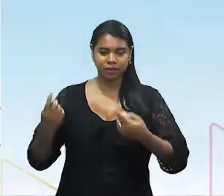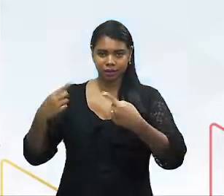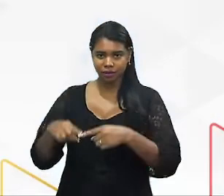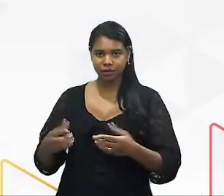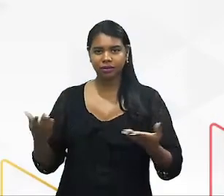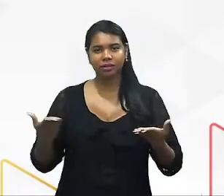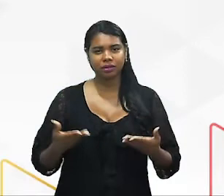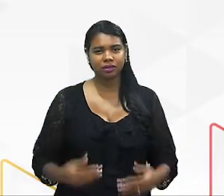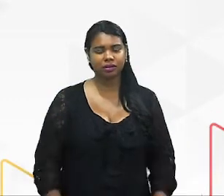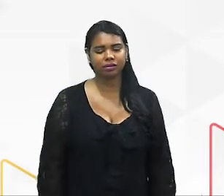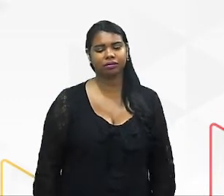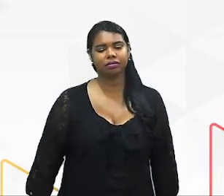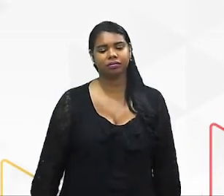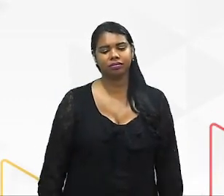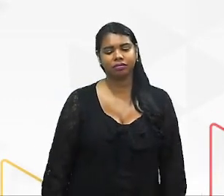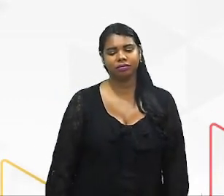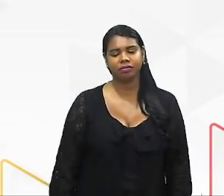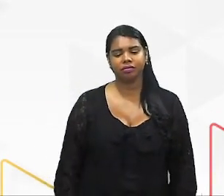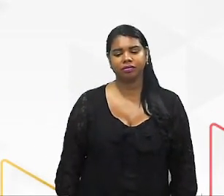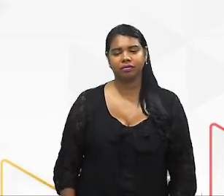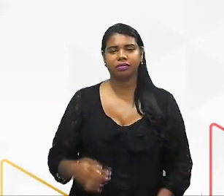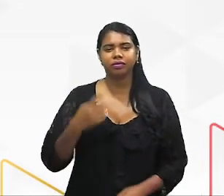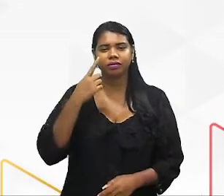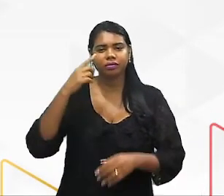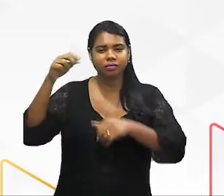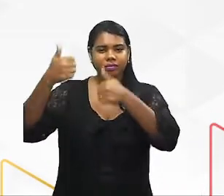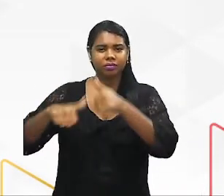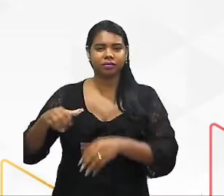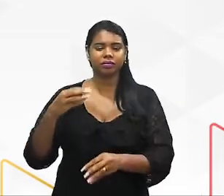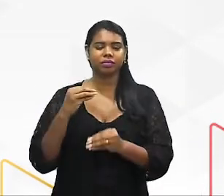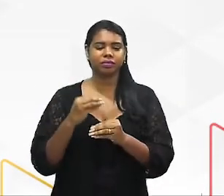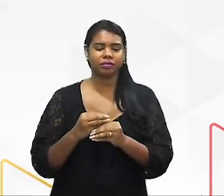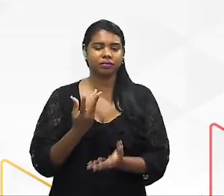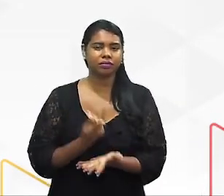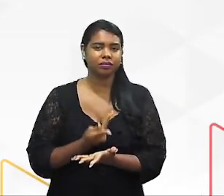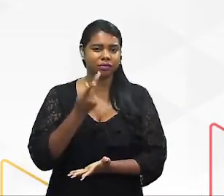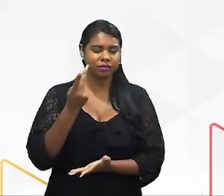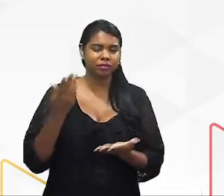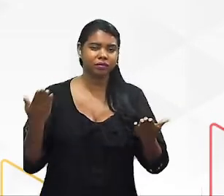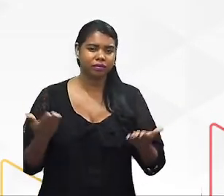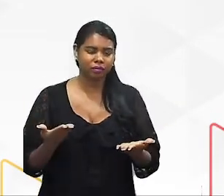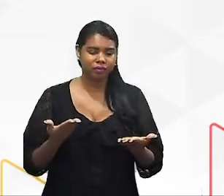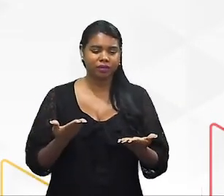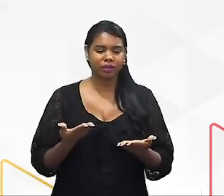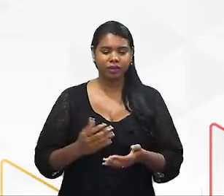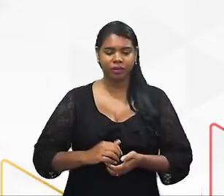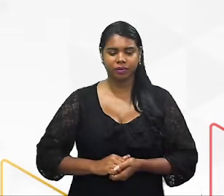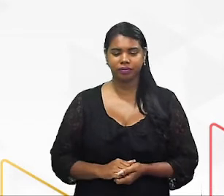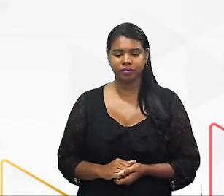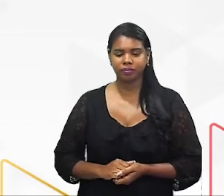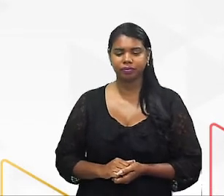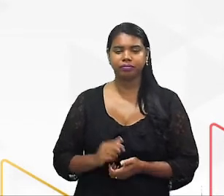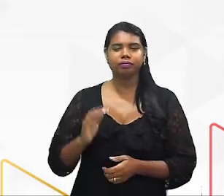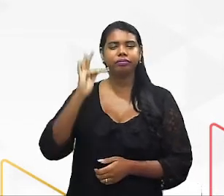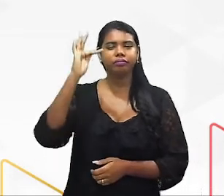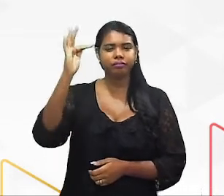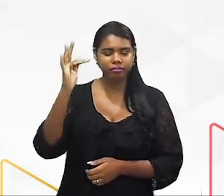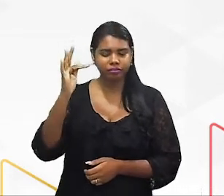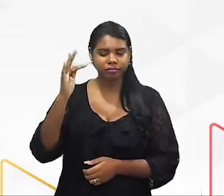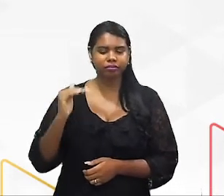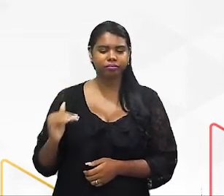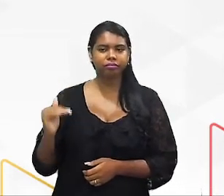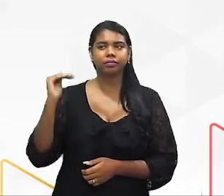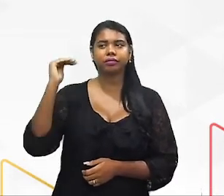provocação. Mas, bom, vamos dar uma olhadinha aqui, né? À medida em que a gente vai amadurecendo, nós somos cada